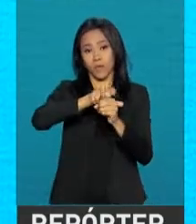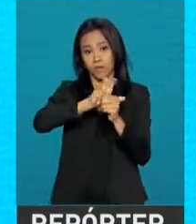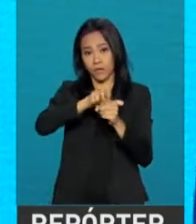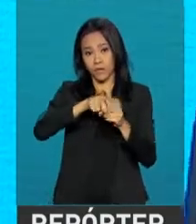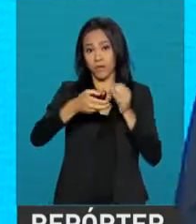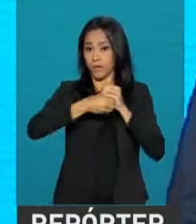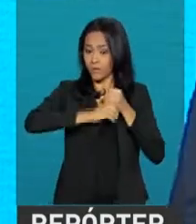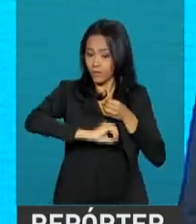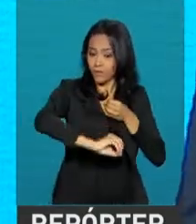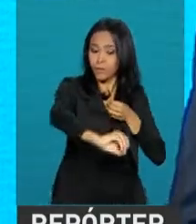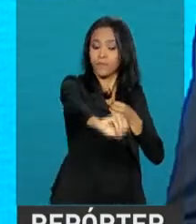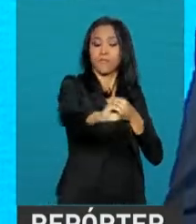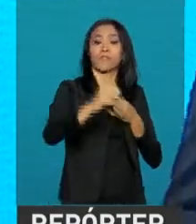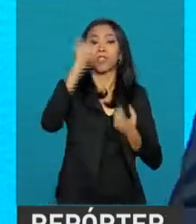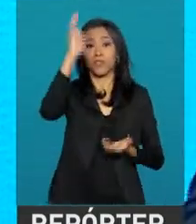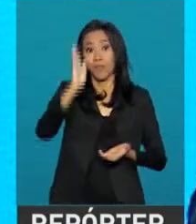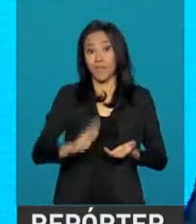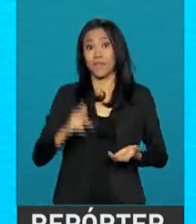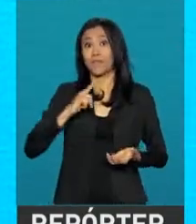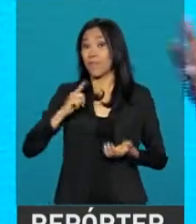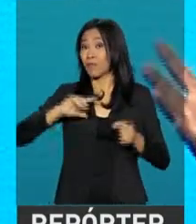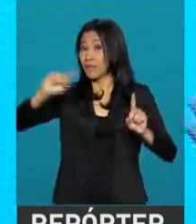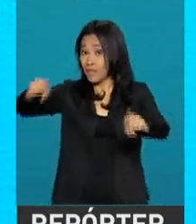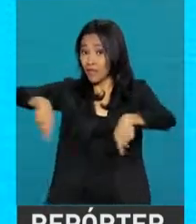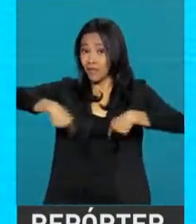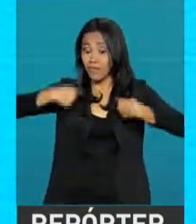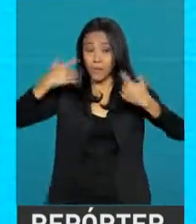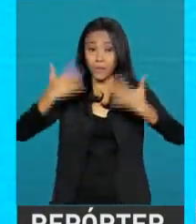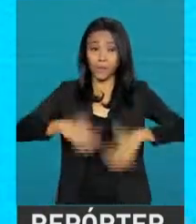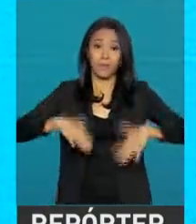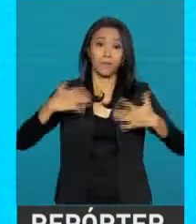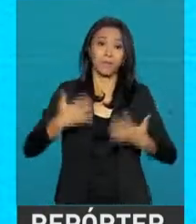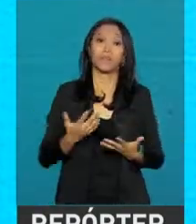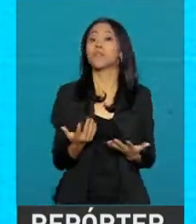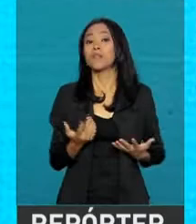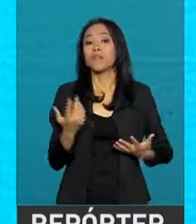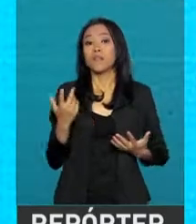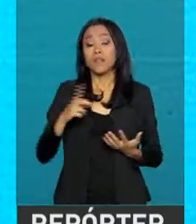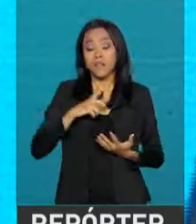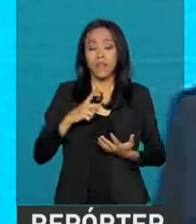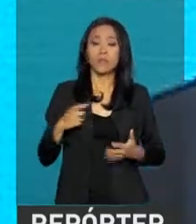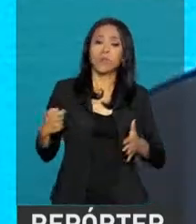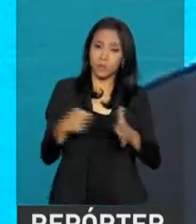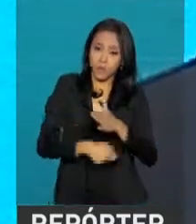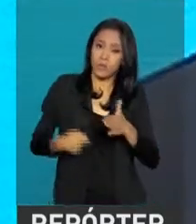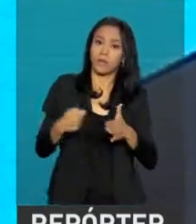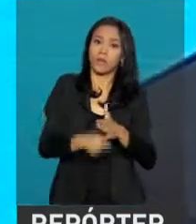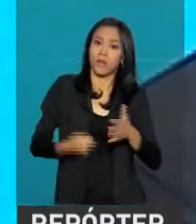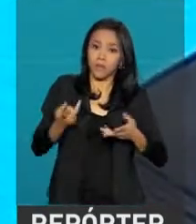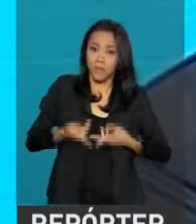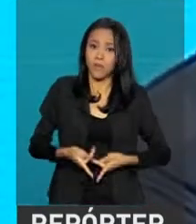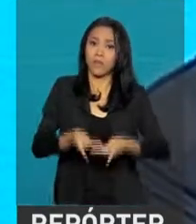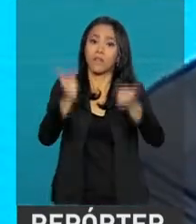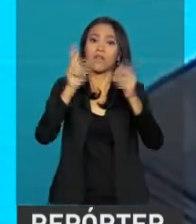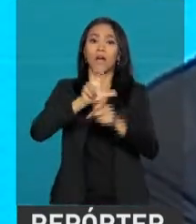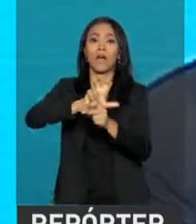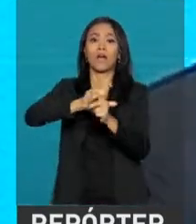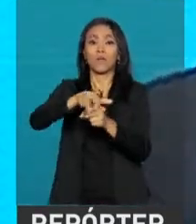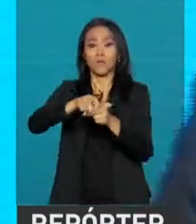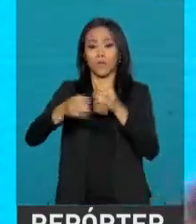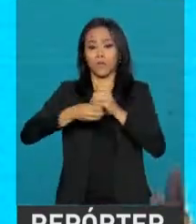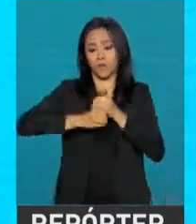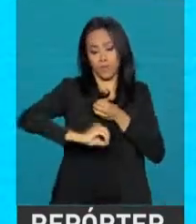sanitário que o brasil tem um desafio gigantesco cada vez mais temos lutado pra levar o esgotamento sanitário